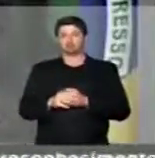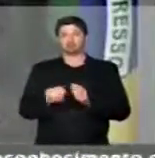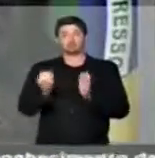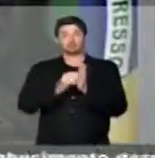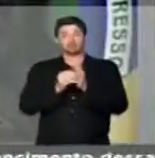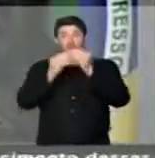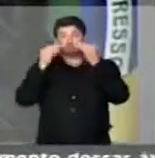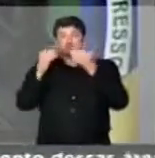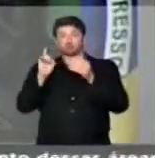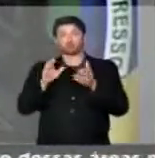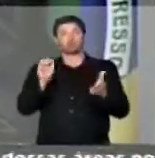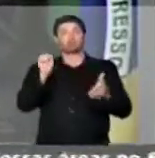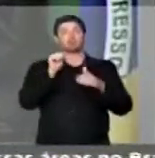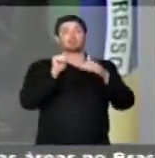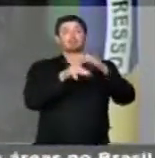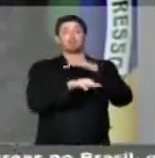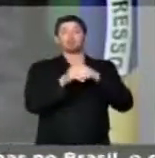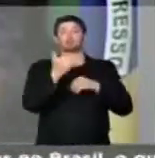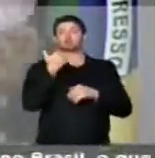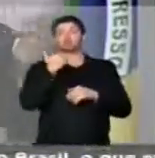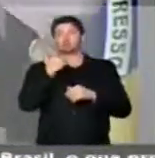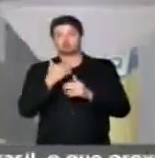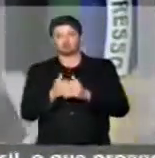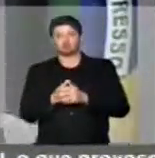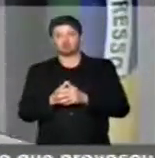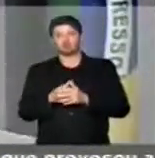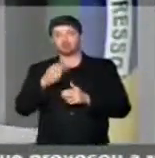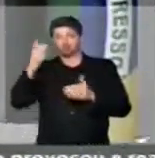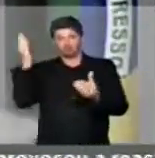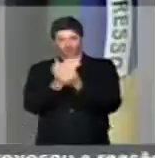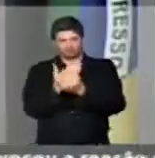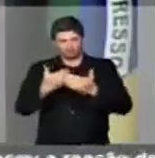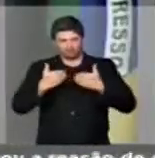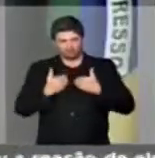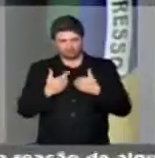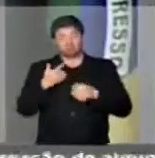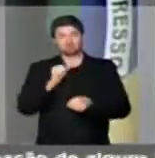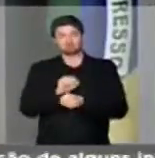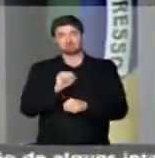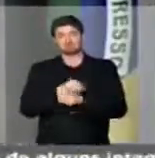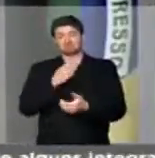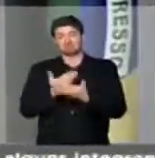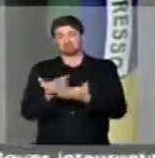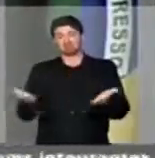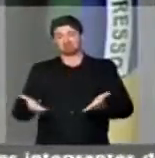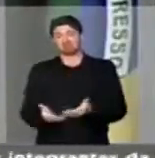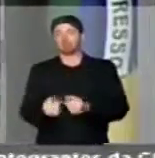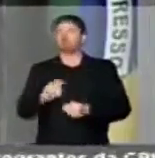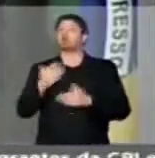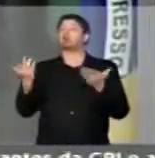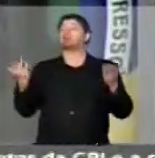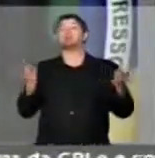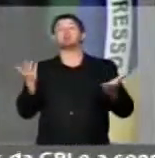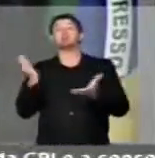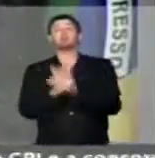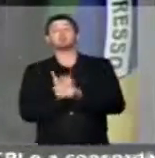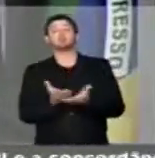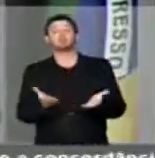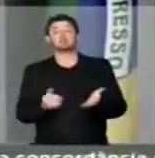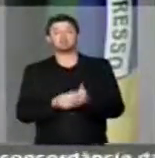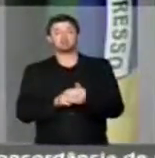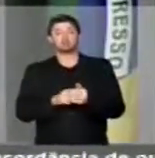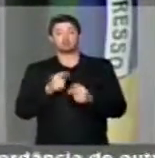apresentar o depósito bancário. Disseram que iam me processar. Eu estou esperando o processo até hoje, porque